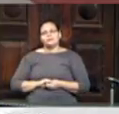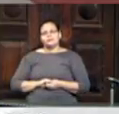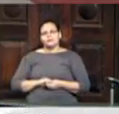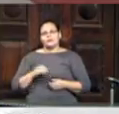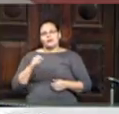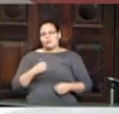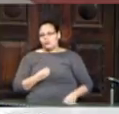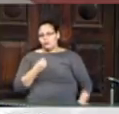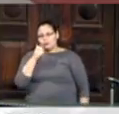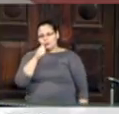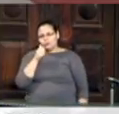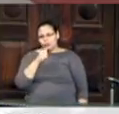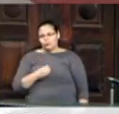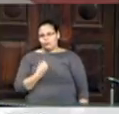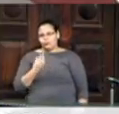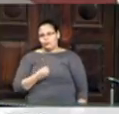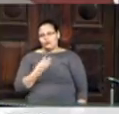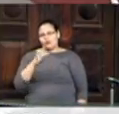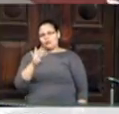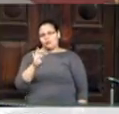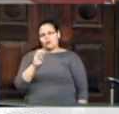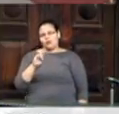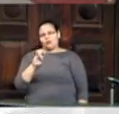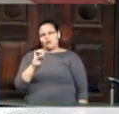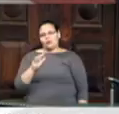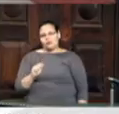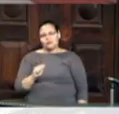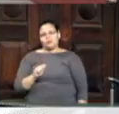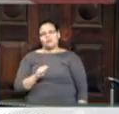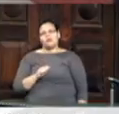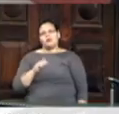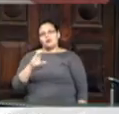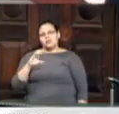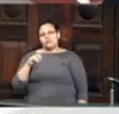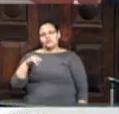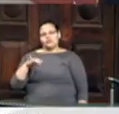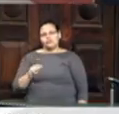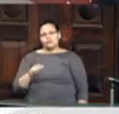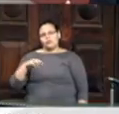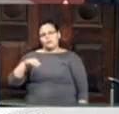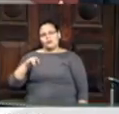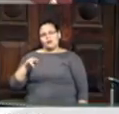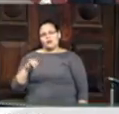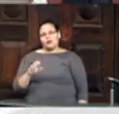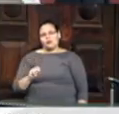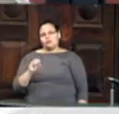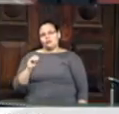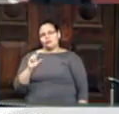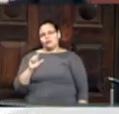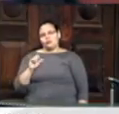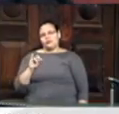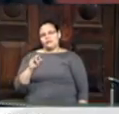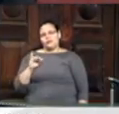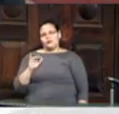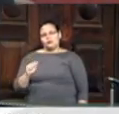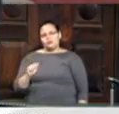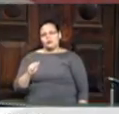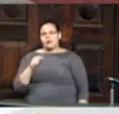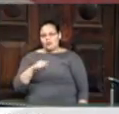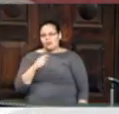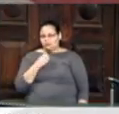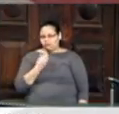a poetisa Tereza Cristina Meirelles de Oliveira, para que possa recitar aqui o seu poema.